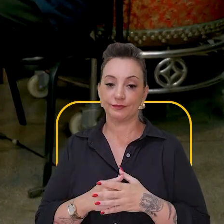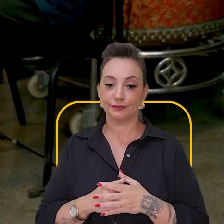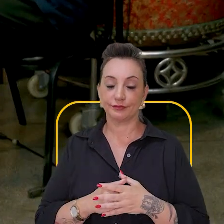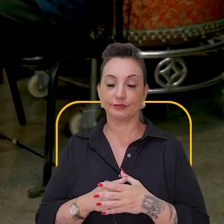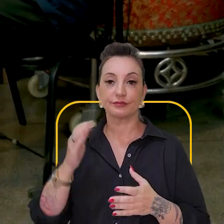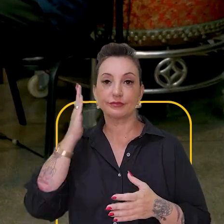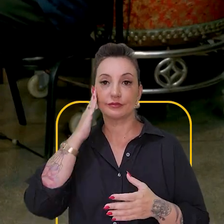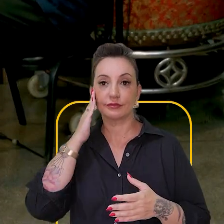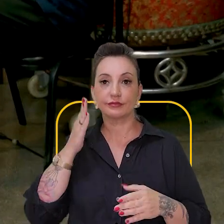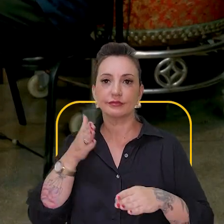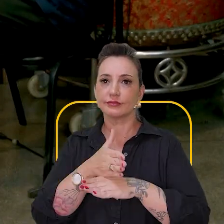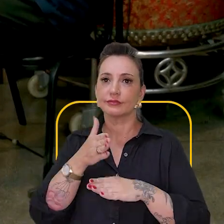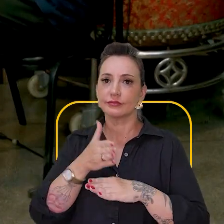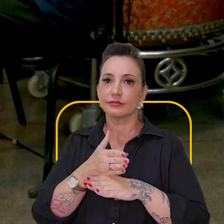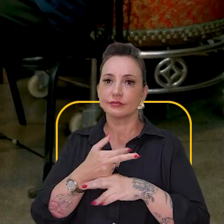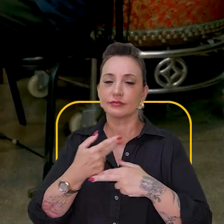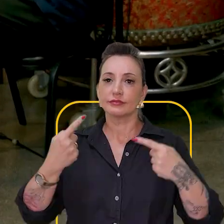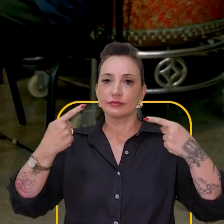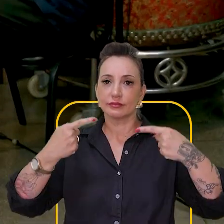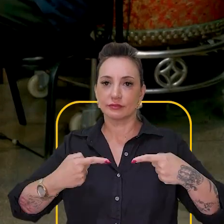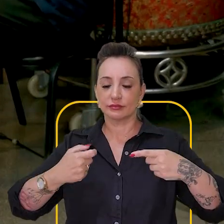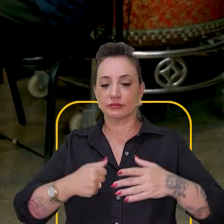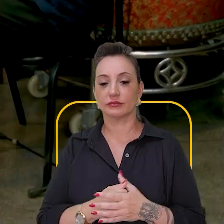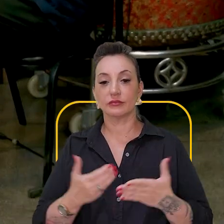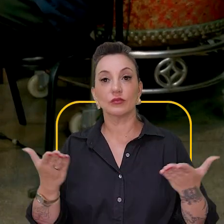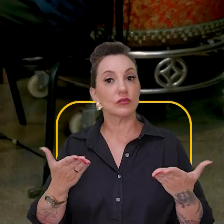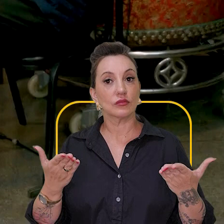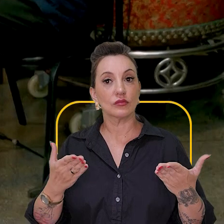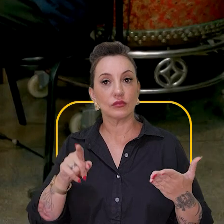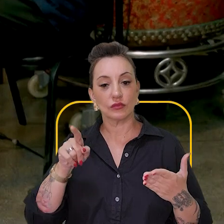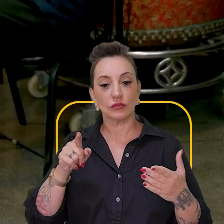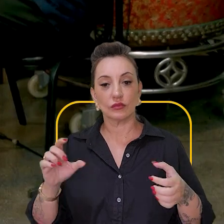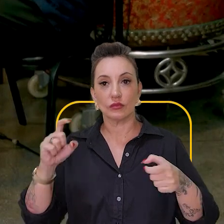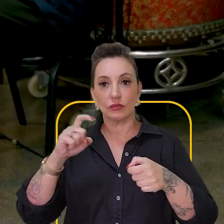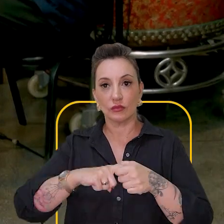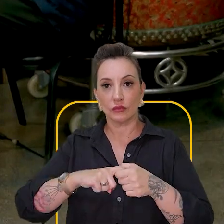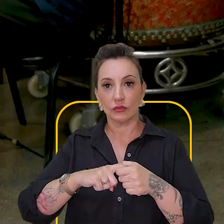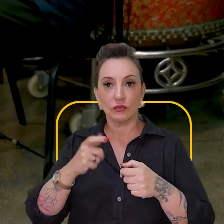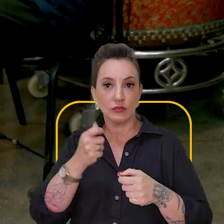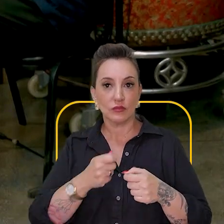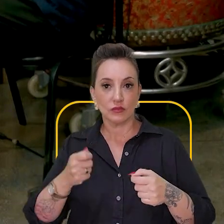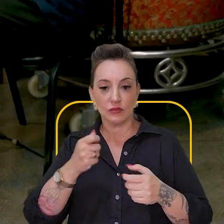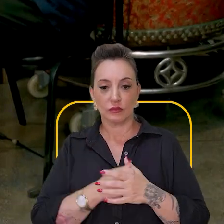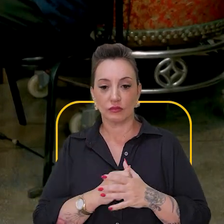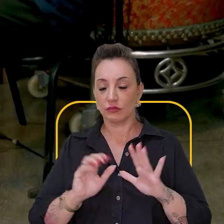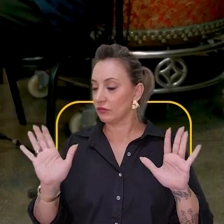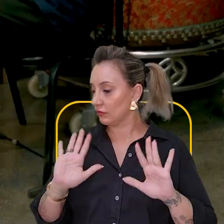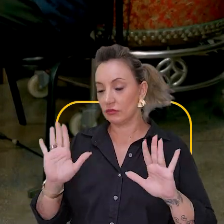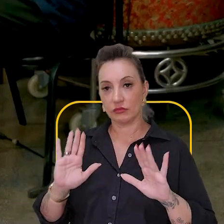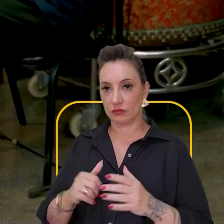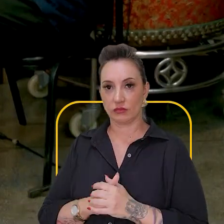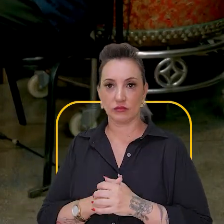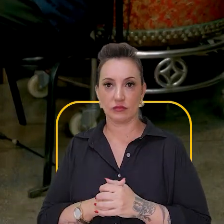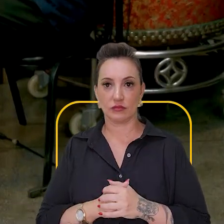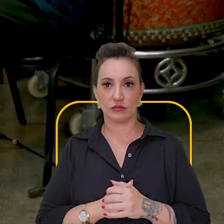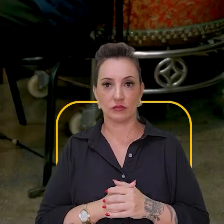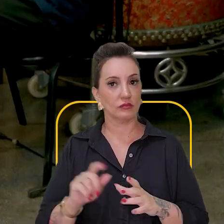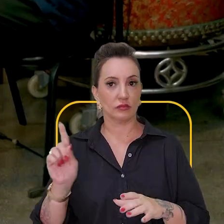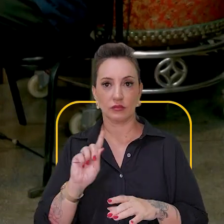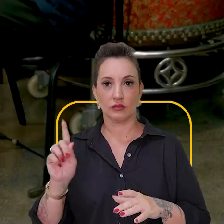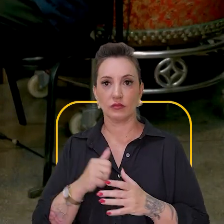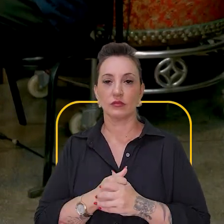dia sabendo né que já participou de muitos campeonatos tudo hoje em dia Senor tá vinculado a alguma entidade não ou